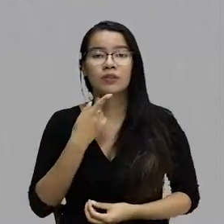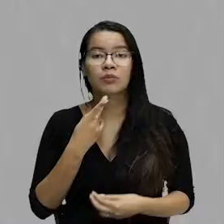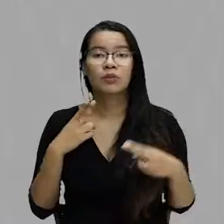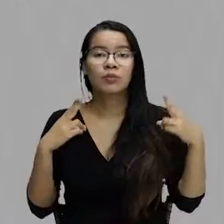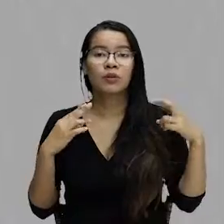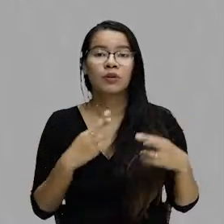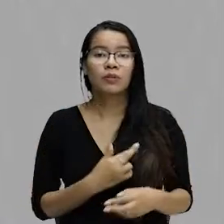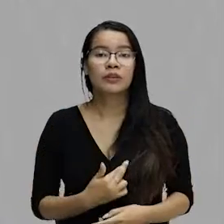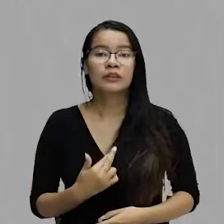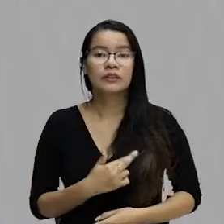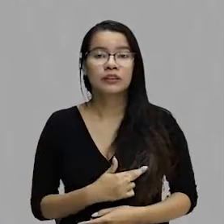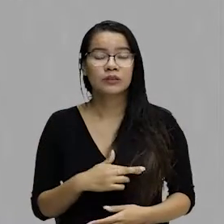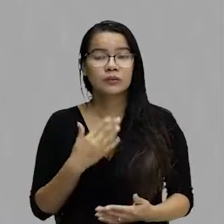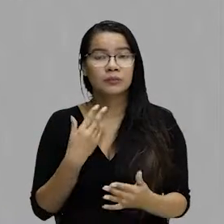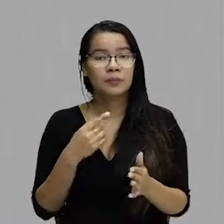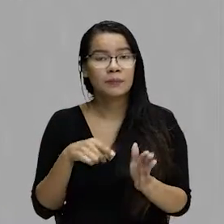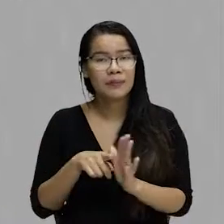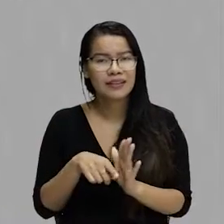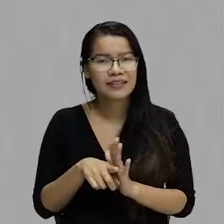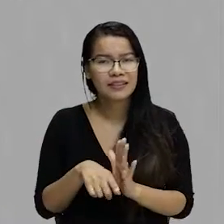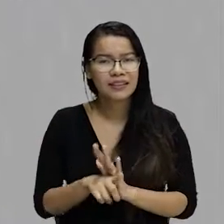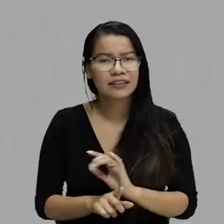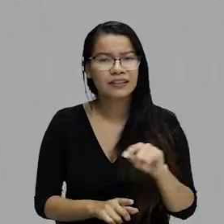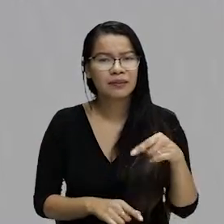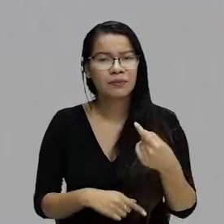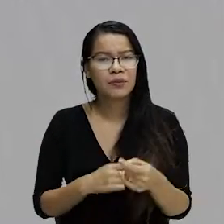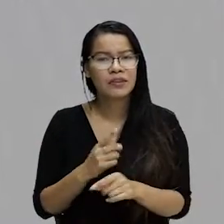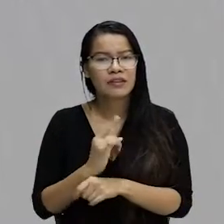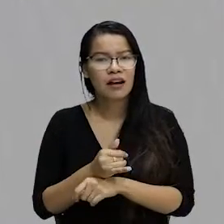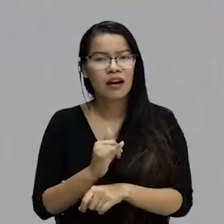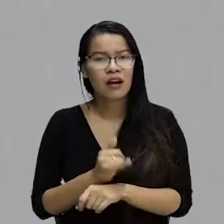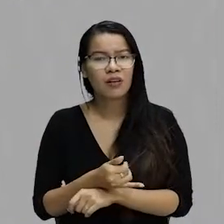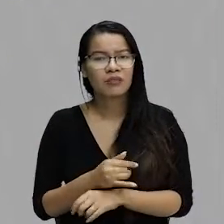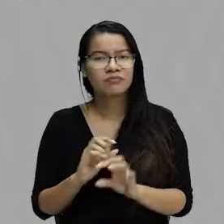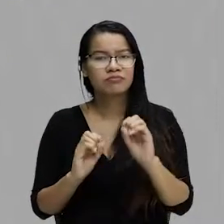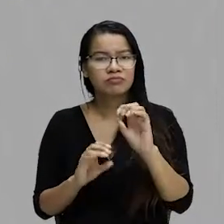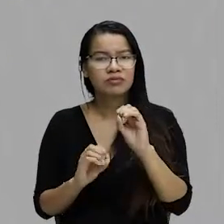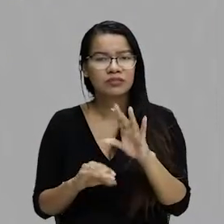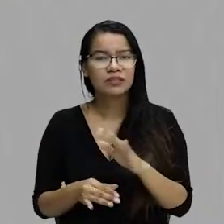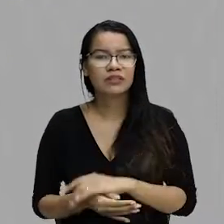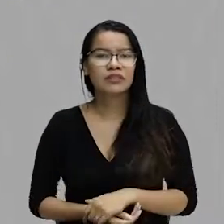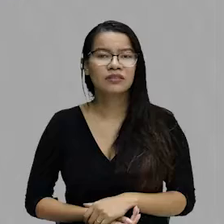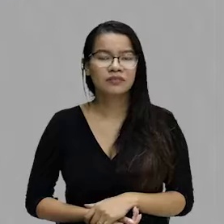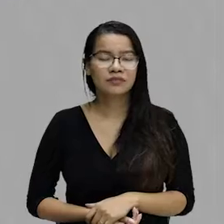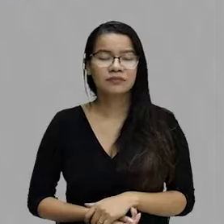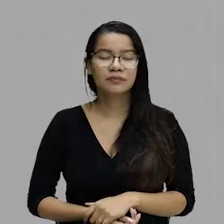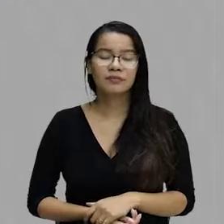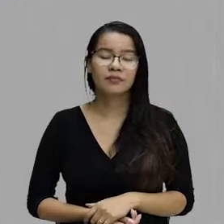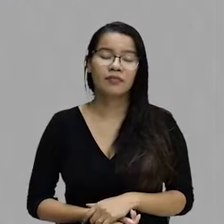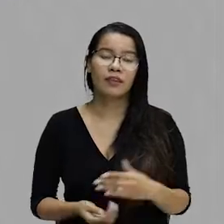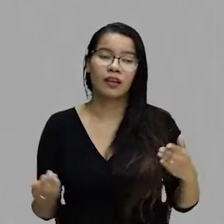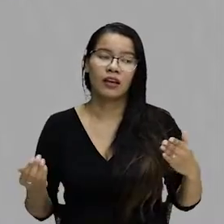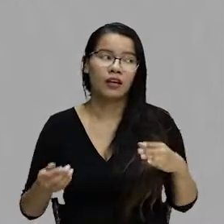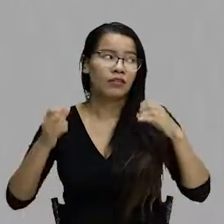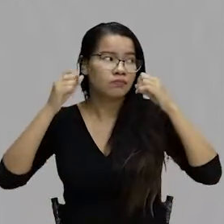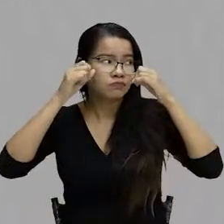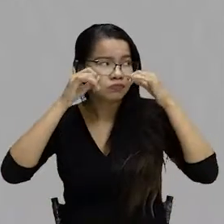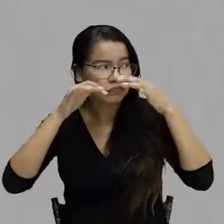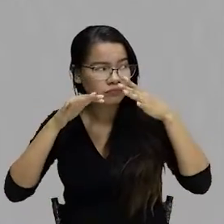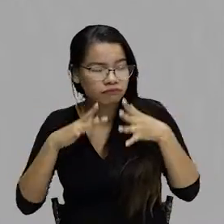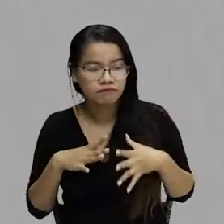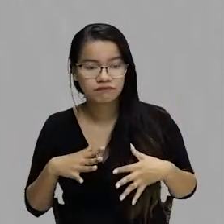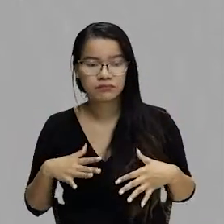gente, nossa aula sobre teatro romântico, que a gente vai trabalhar mais sobre isso lá. Mas aqui, a dramaturgia é justamente